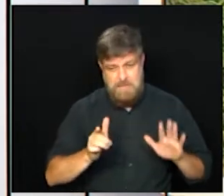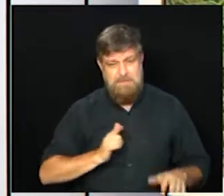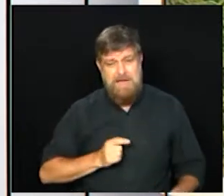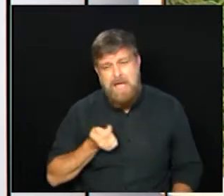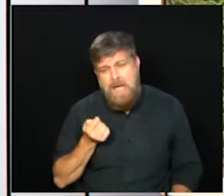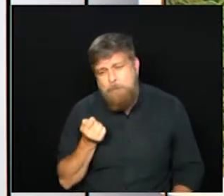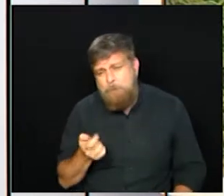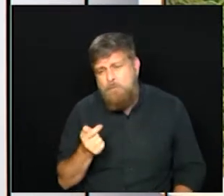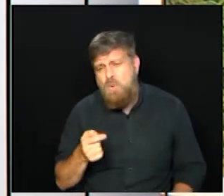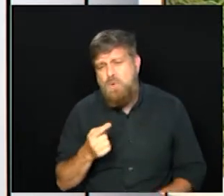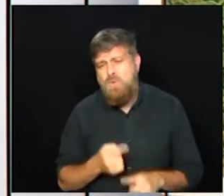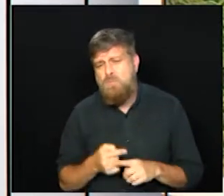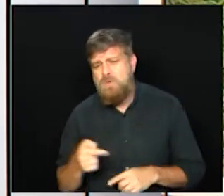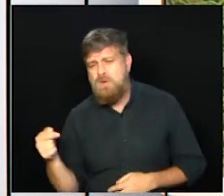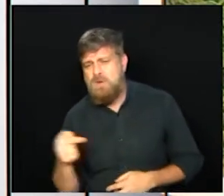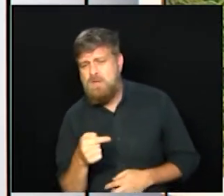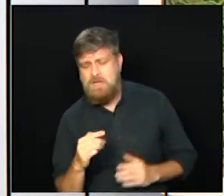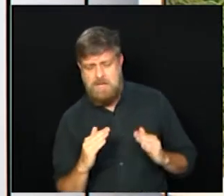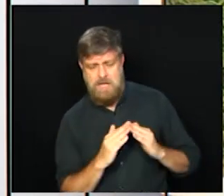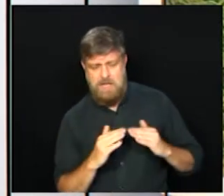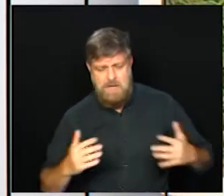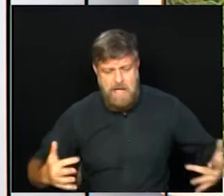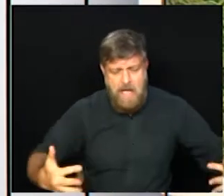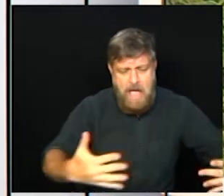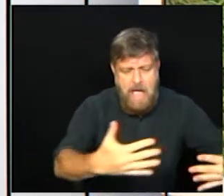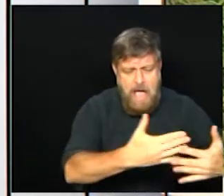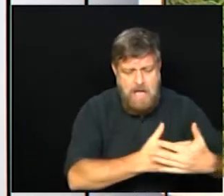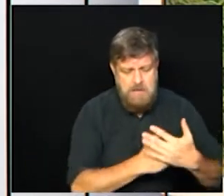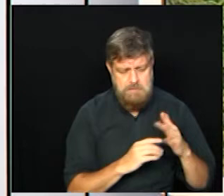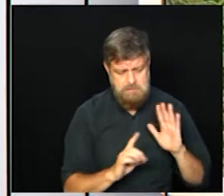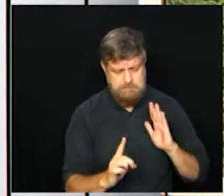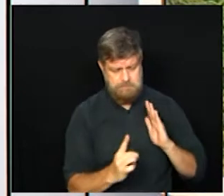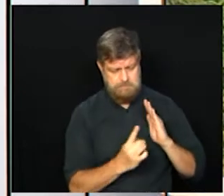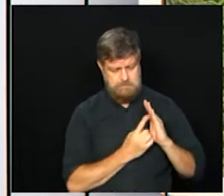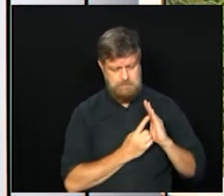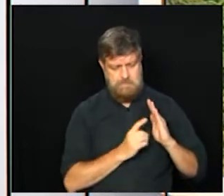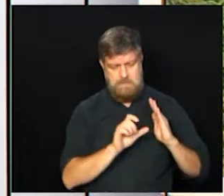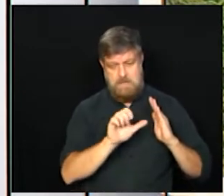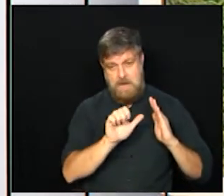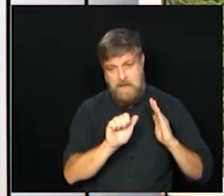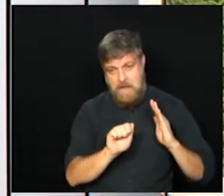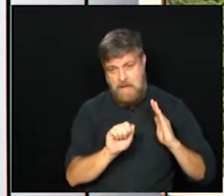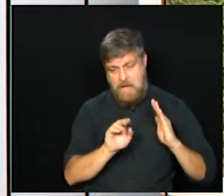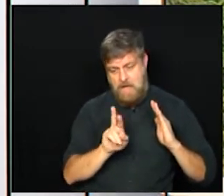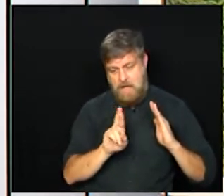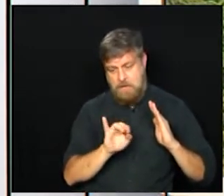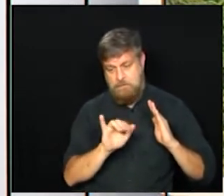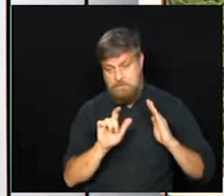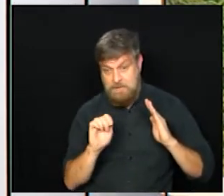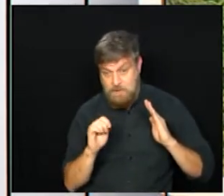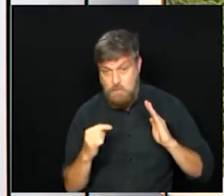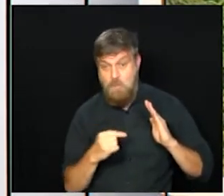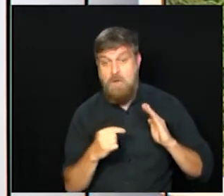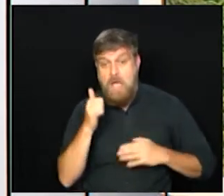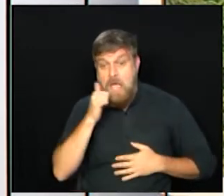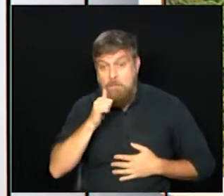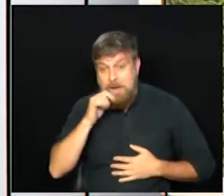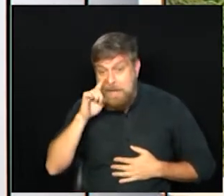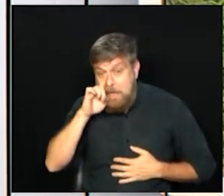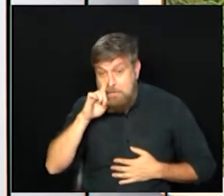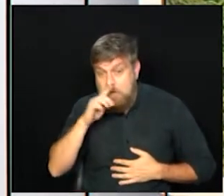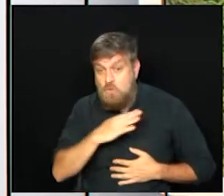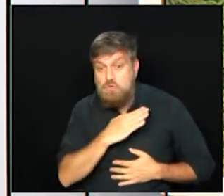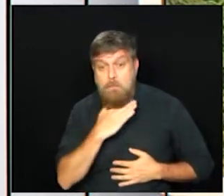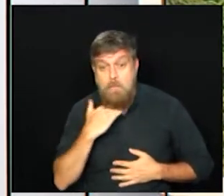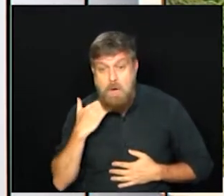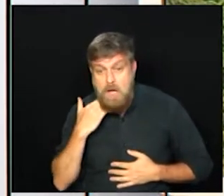pouco, porque quem vai para um abrigo, por abrigo SARA-M, que é super importante, é quem está em risco de vida. Nós precisamos evitar que as mulheres